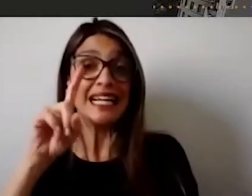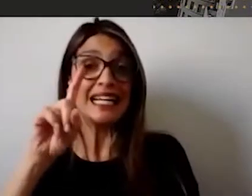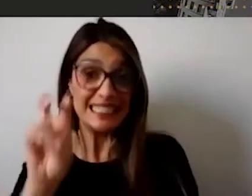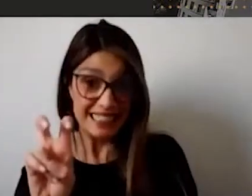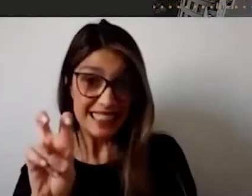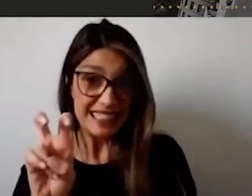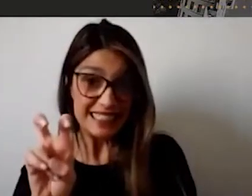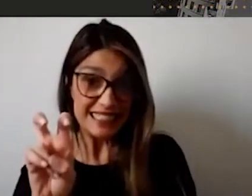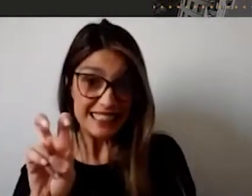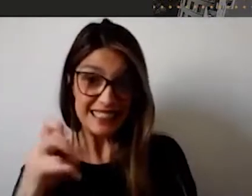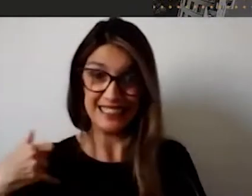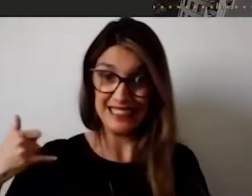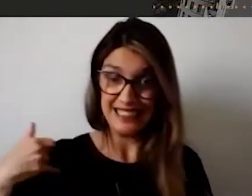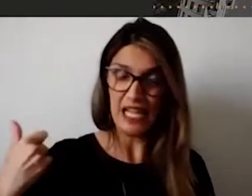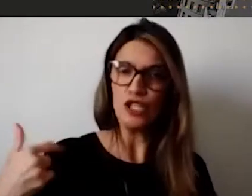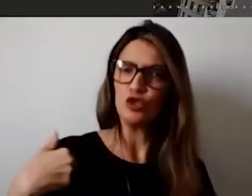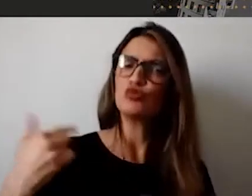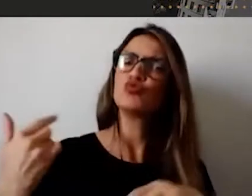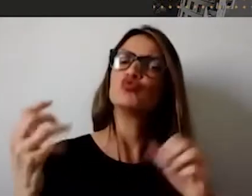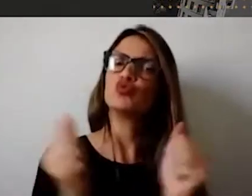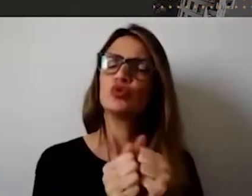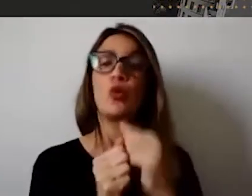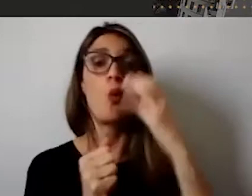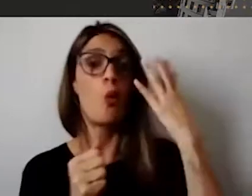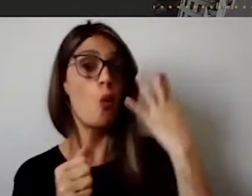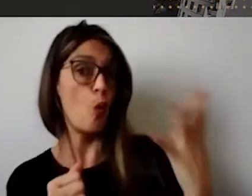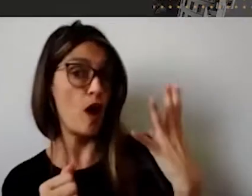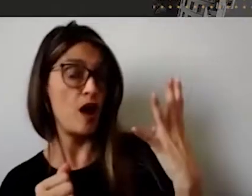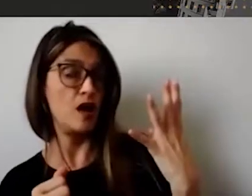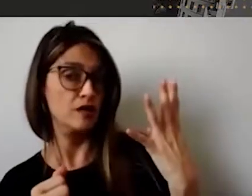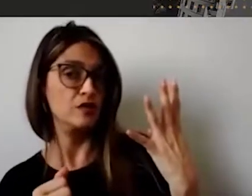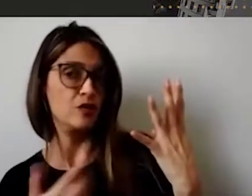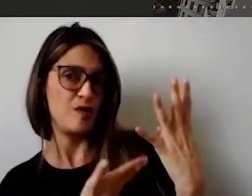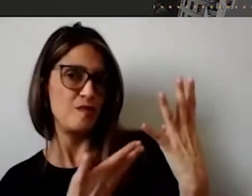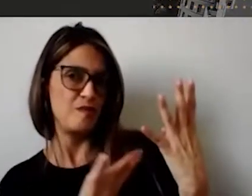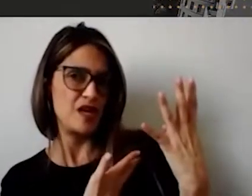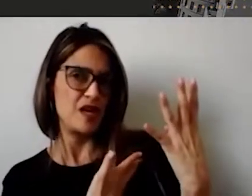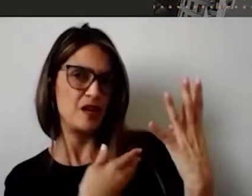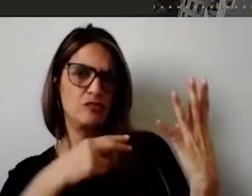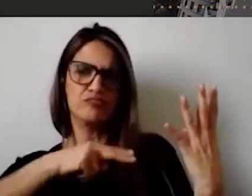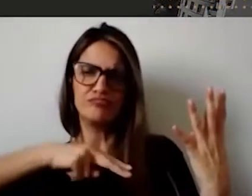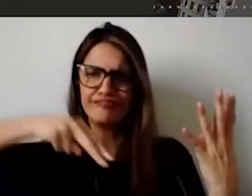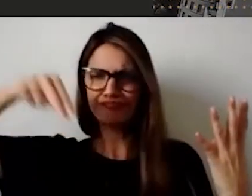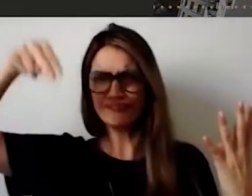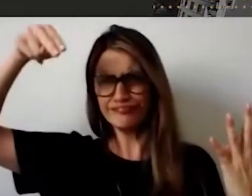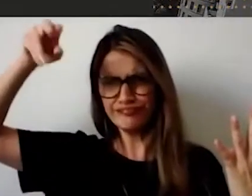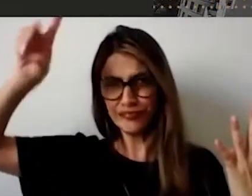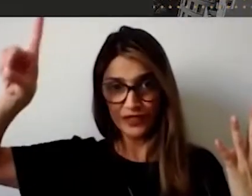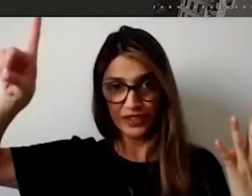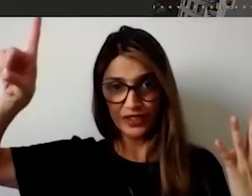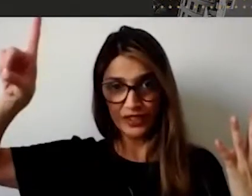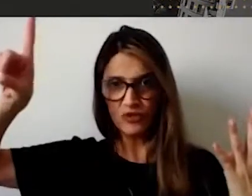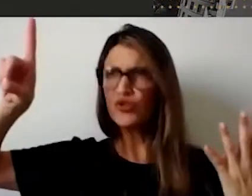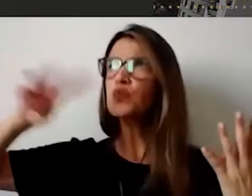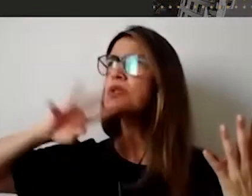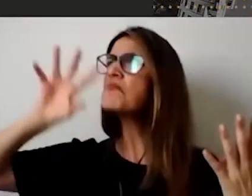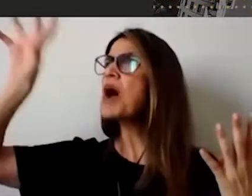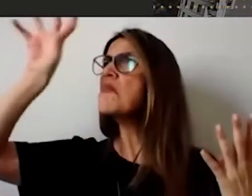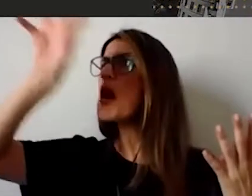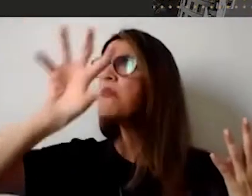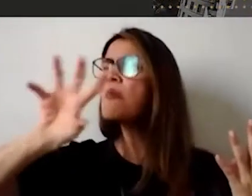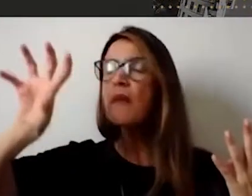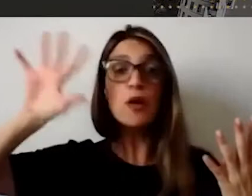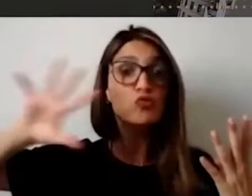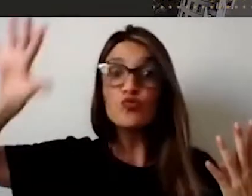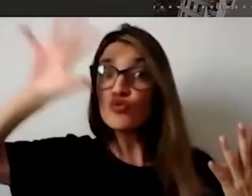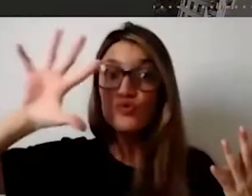mais 4 colegas do Loyola, pelo Nordeste. Conhecemos todas as capitais até Fortaleza. Depois, com 16 anos, eu fiz minha